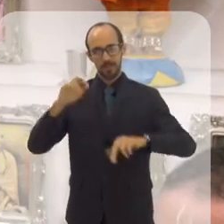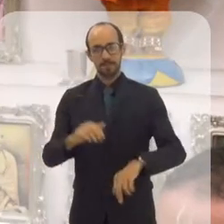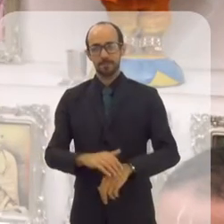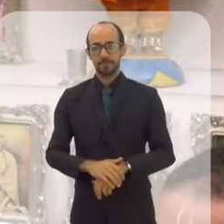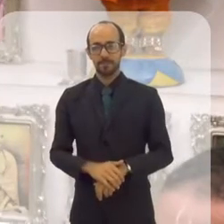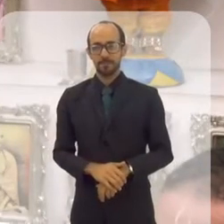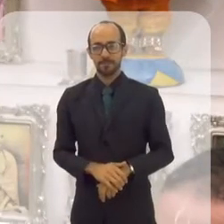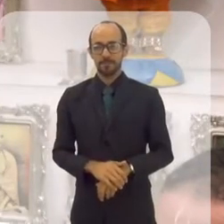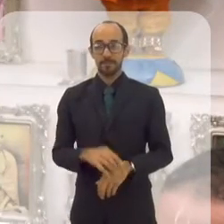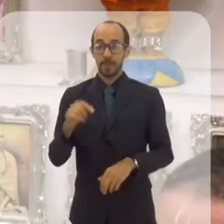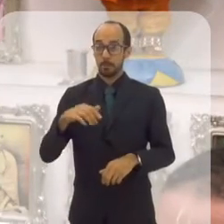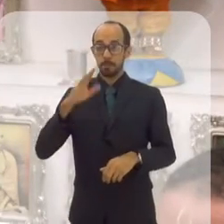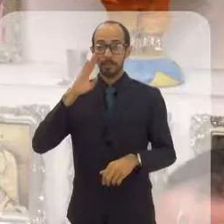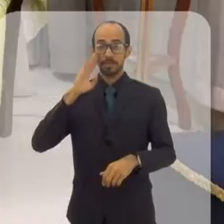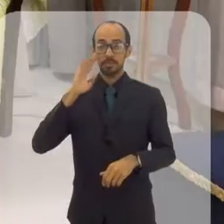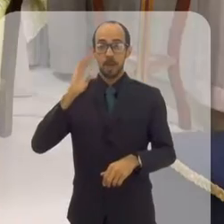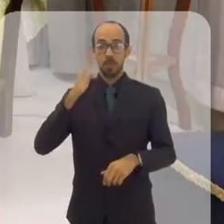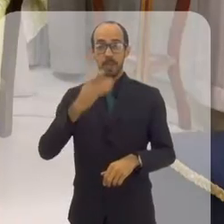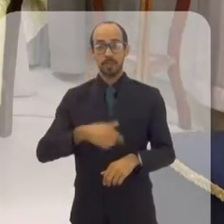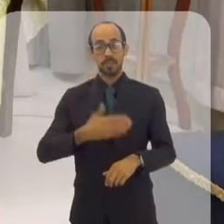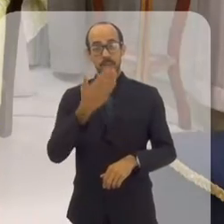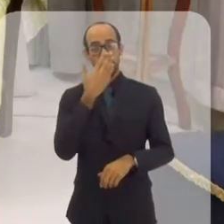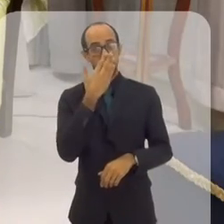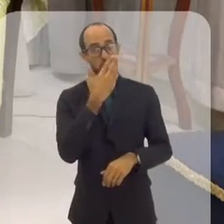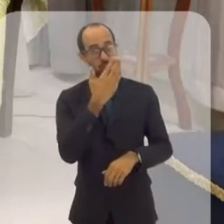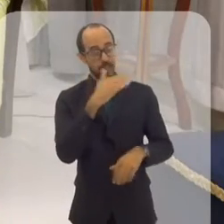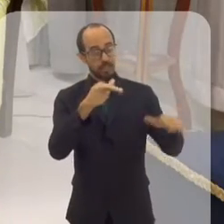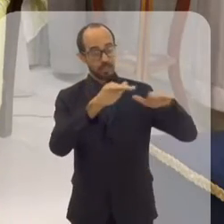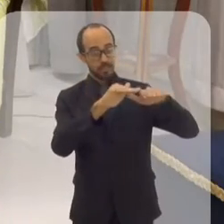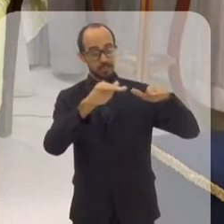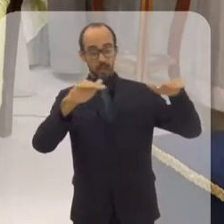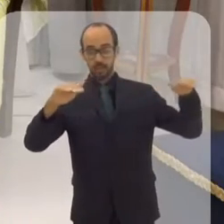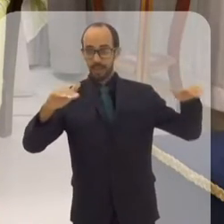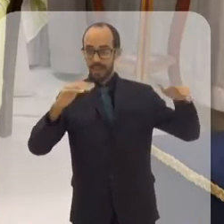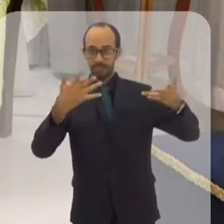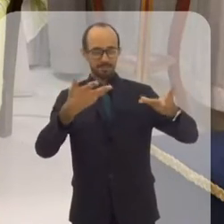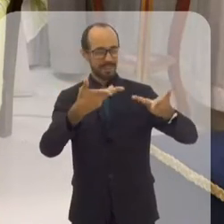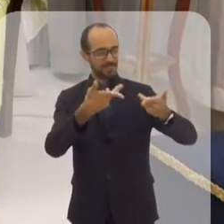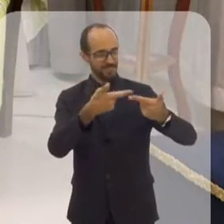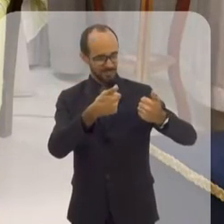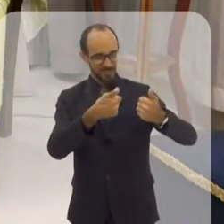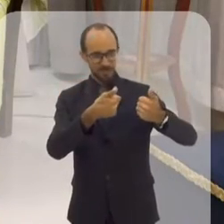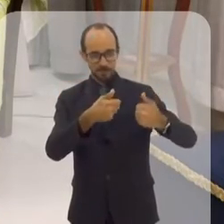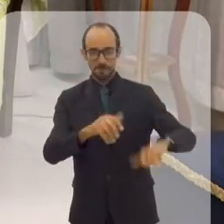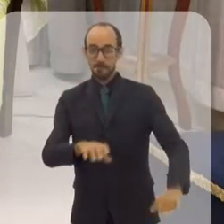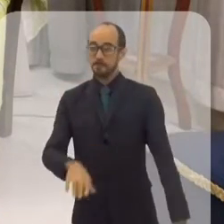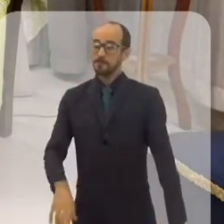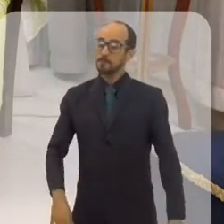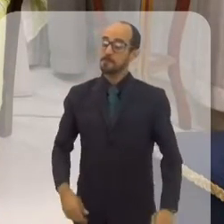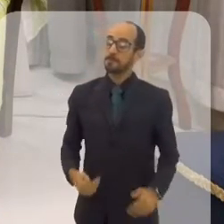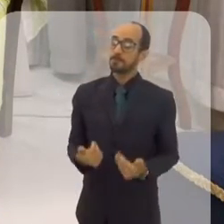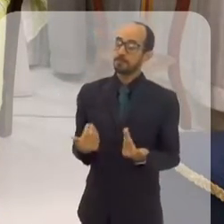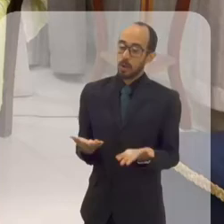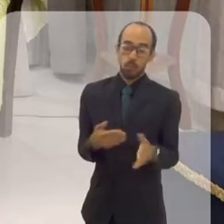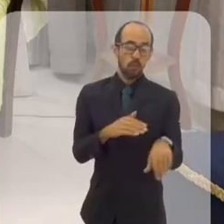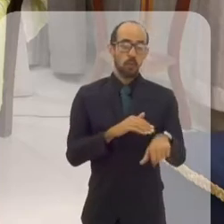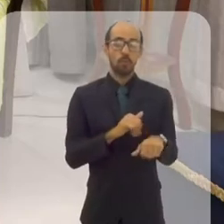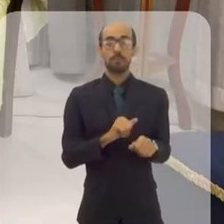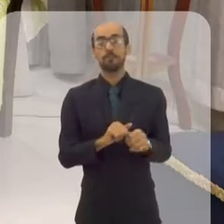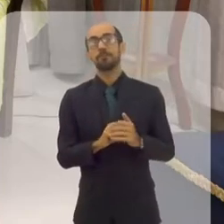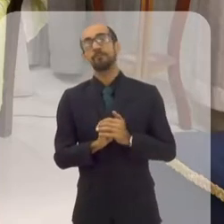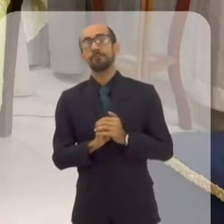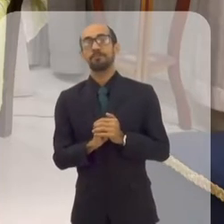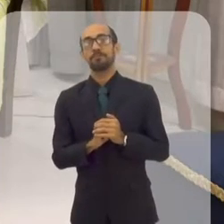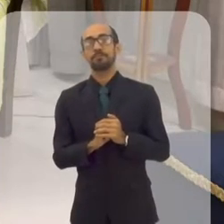respeito muito grande né ainda mais aqui diante do altar que está ligando então era